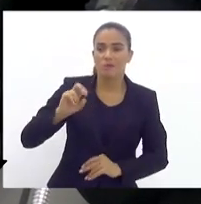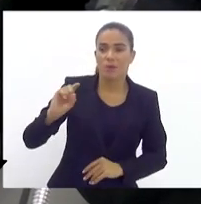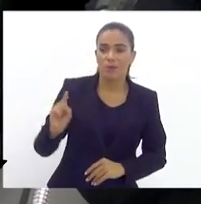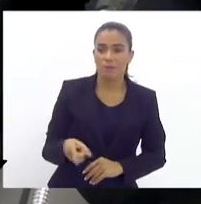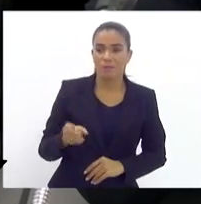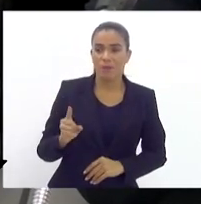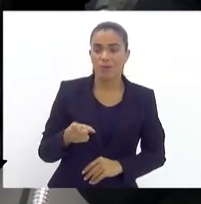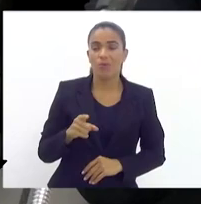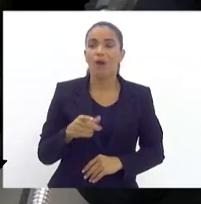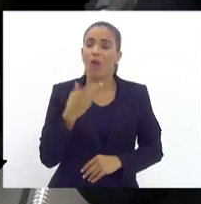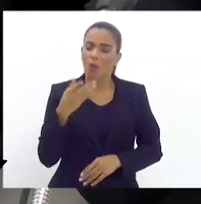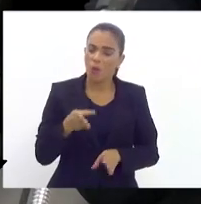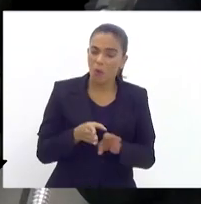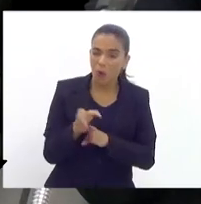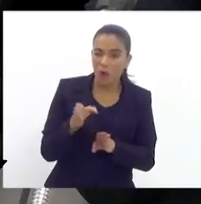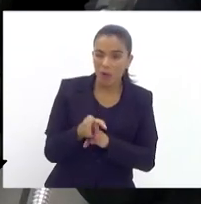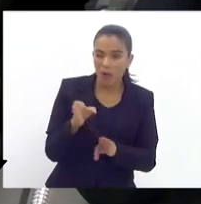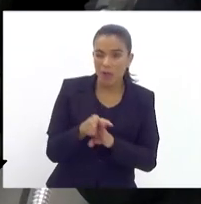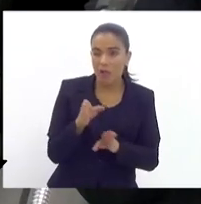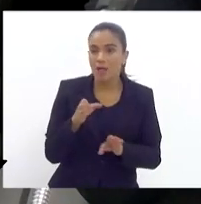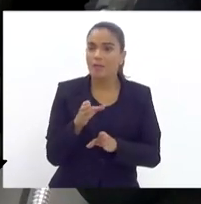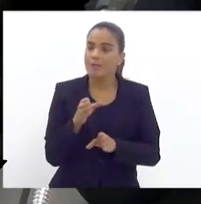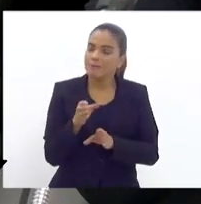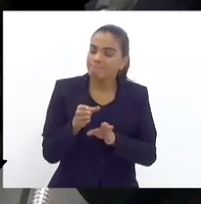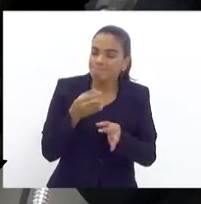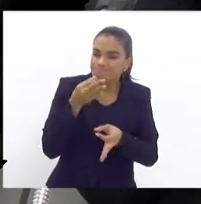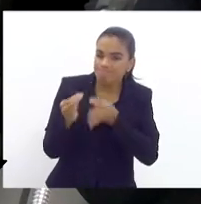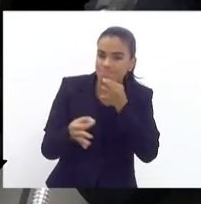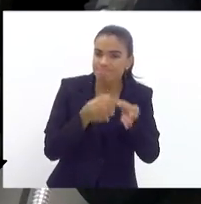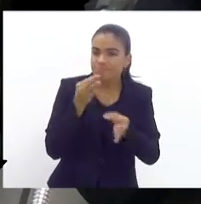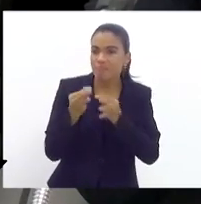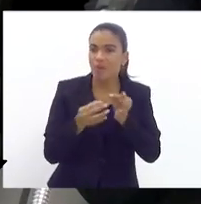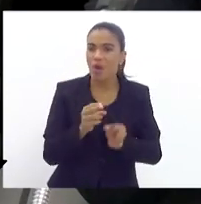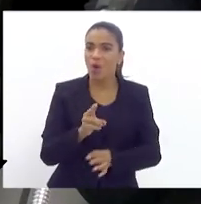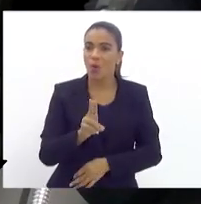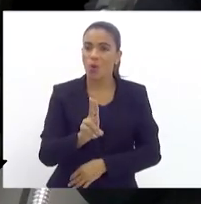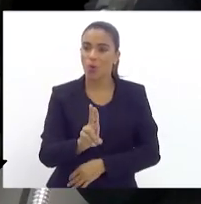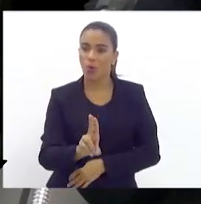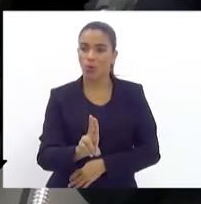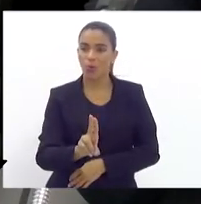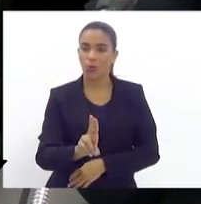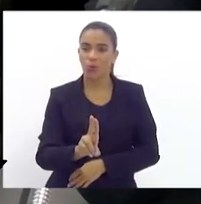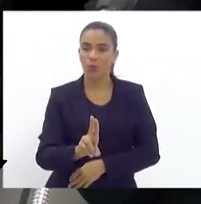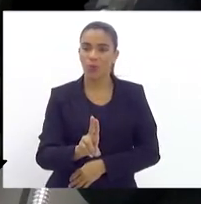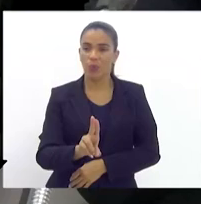R$2.000 a R$50.000, eu orientaria que colocasse a uma unidade de